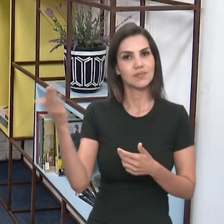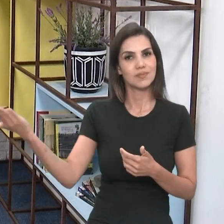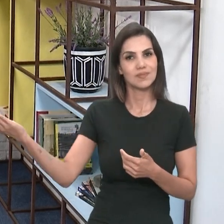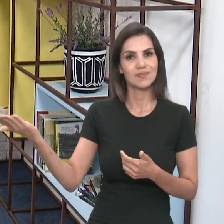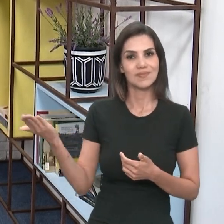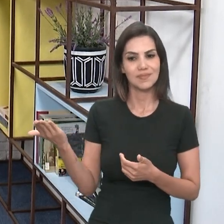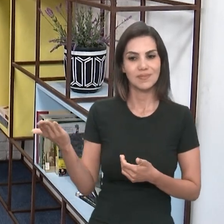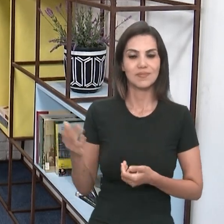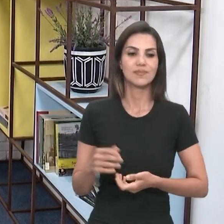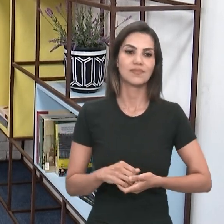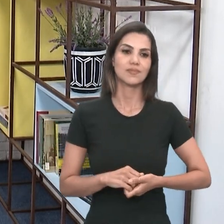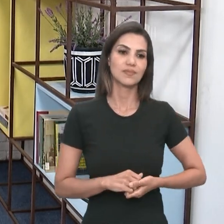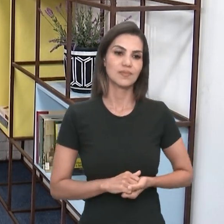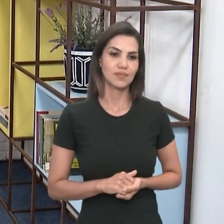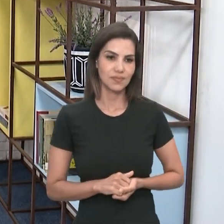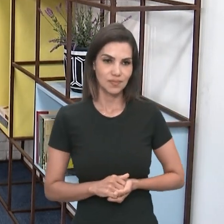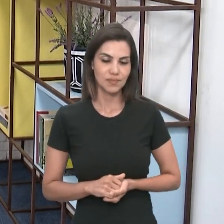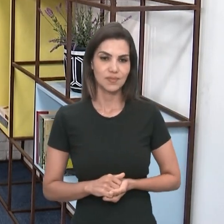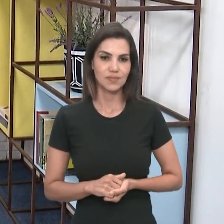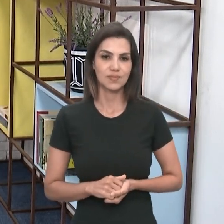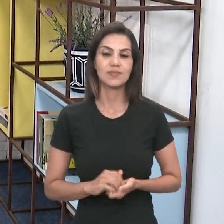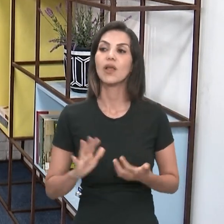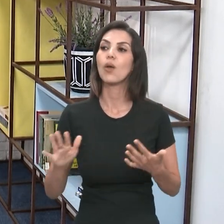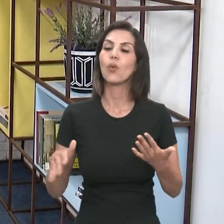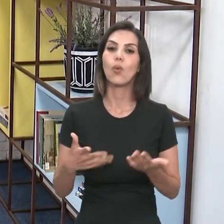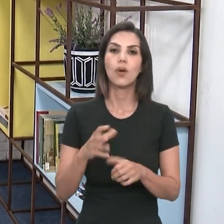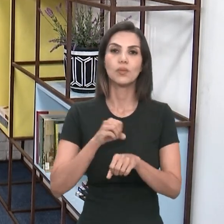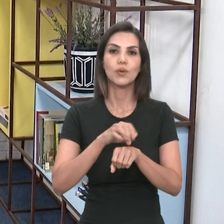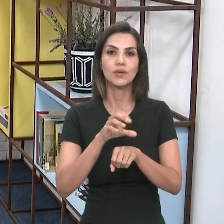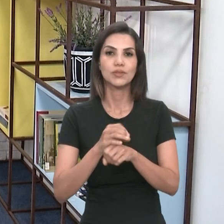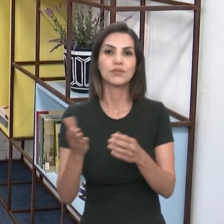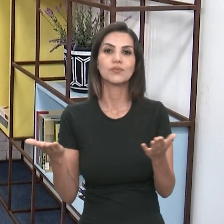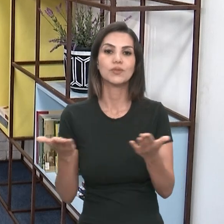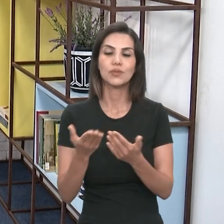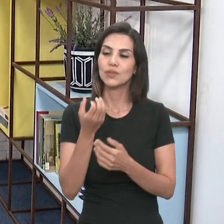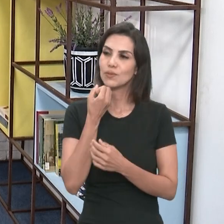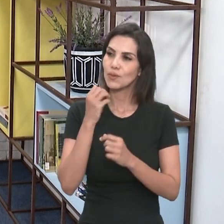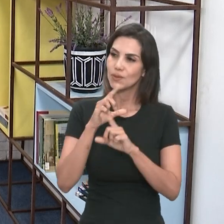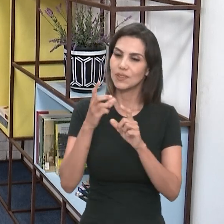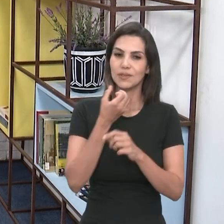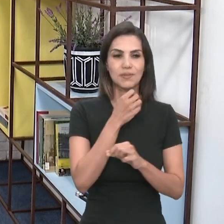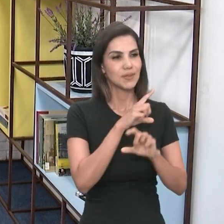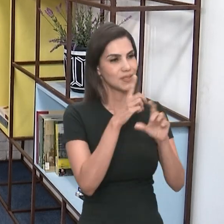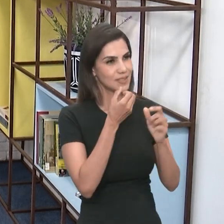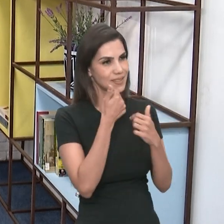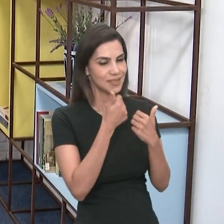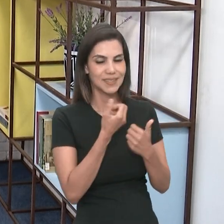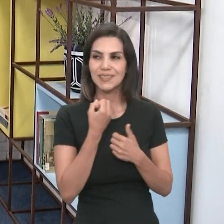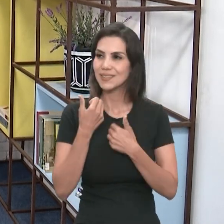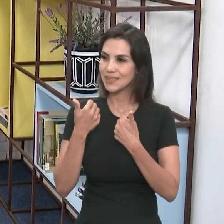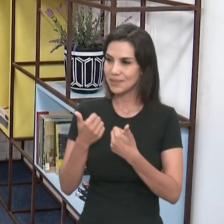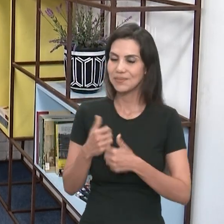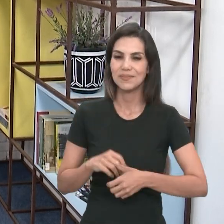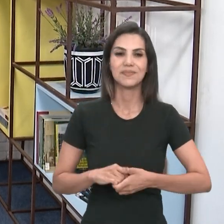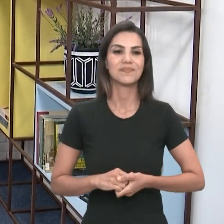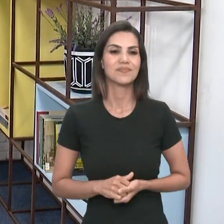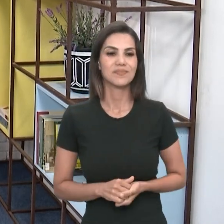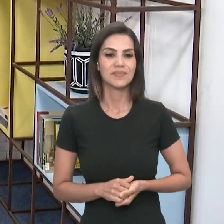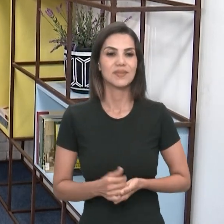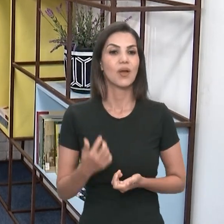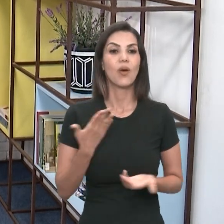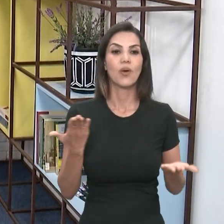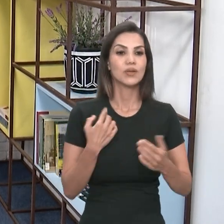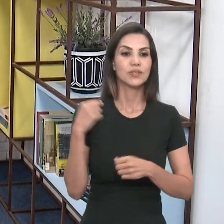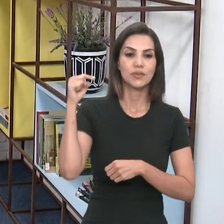já vem chegando então para falar para a gente quais são as novidades de hoje. Bom dia. Bom dia, Cássio, tudo bem? Tudo e com você? Tô ótima. Eu vim aqui